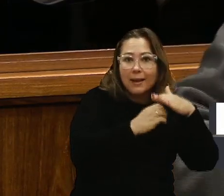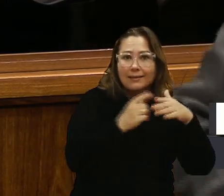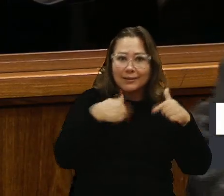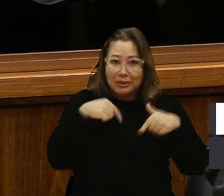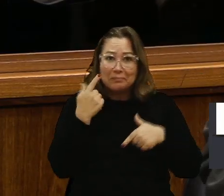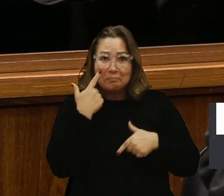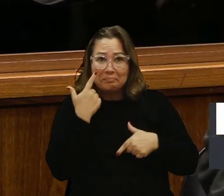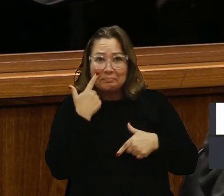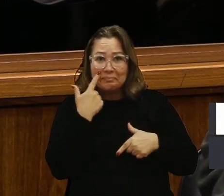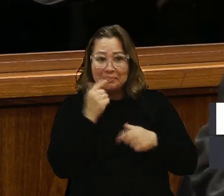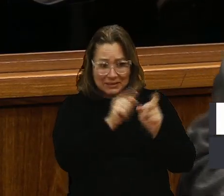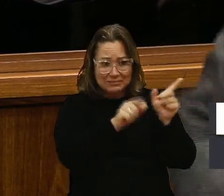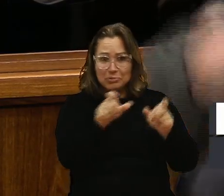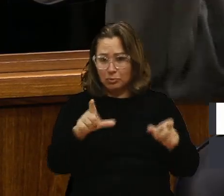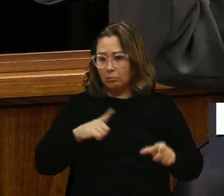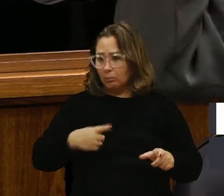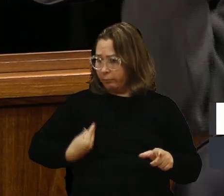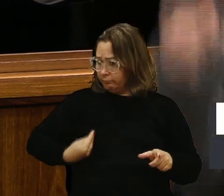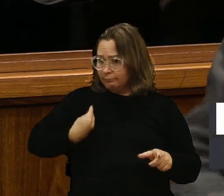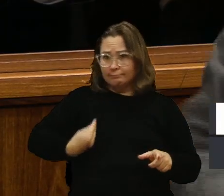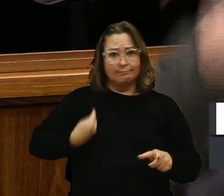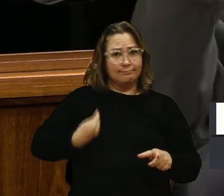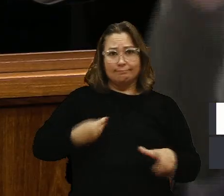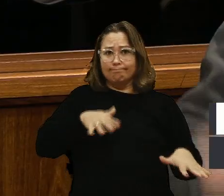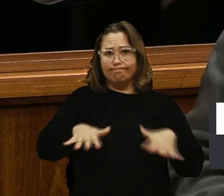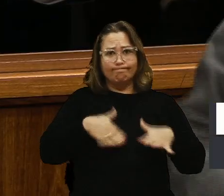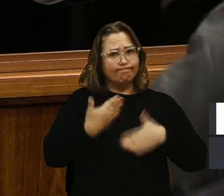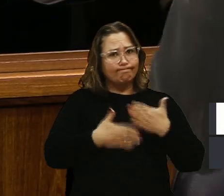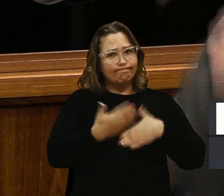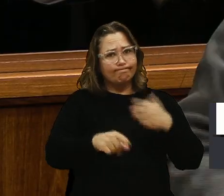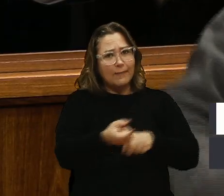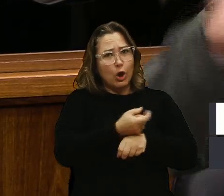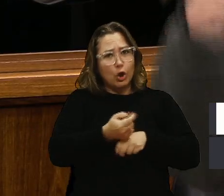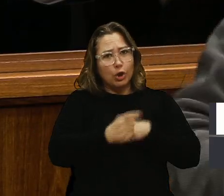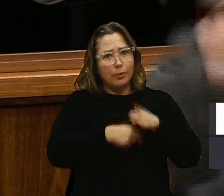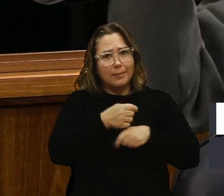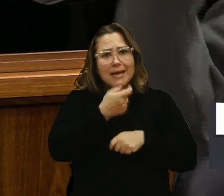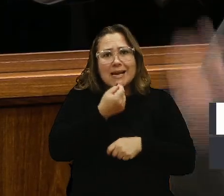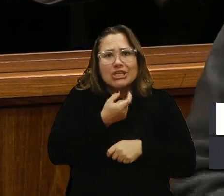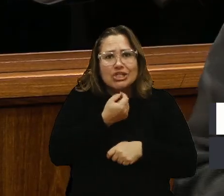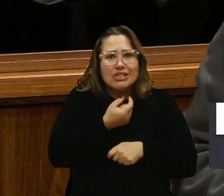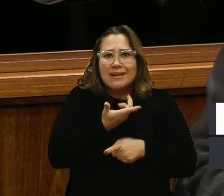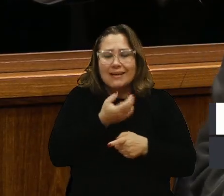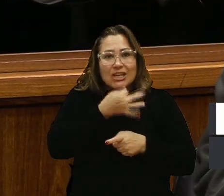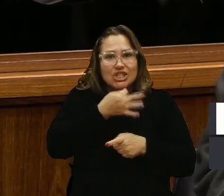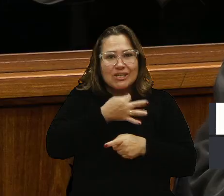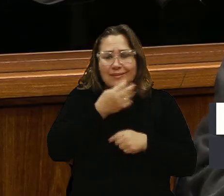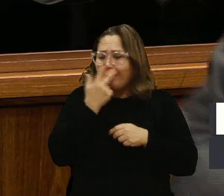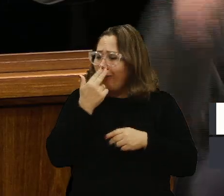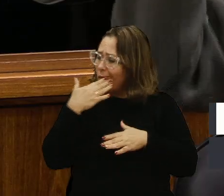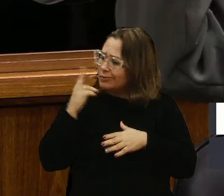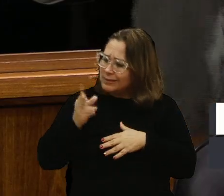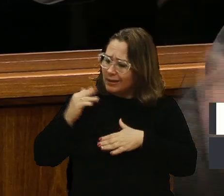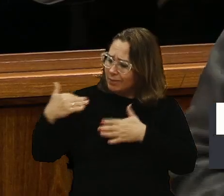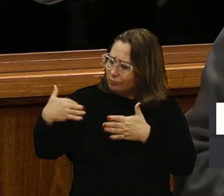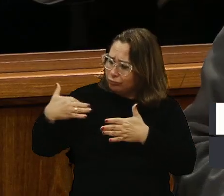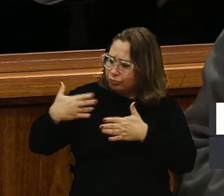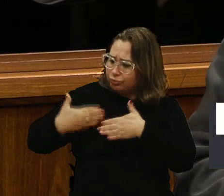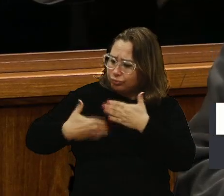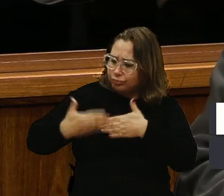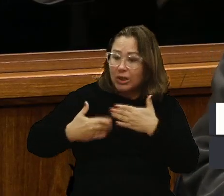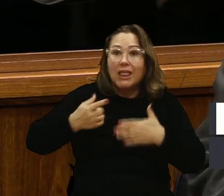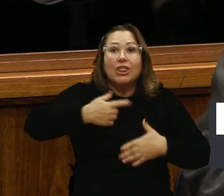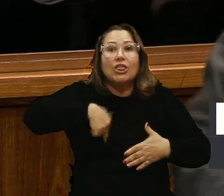vê que essas pessoas estão lá, estão movimentando a economia de Caxias do Sul como sempre fizeram. Somos o berço